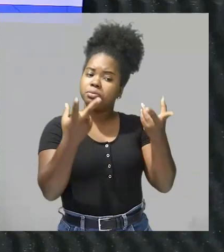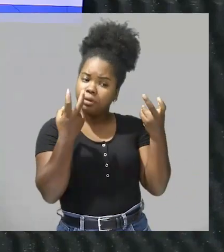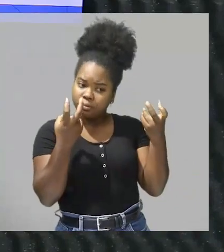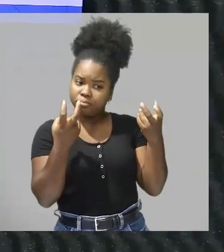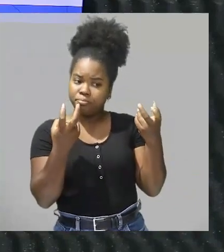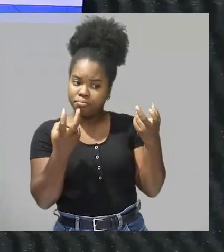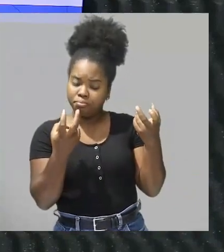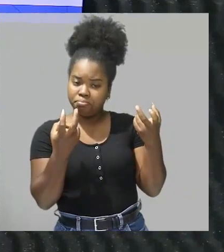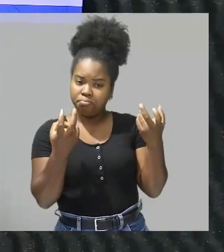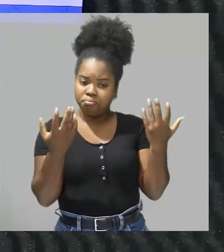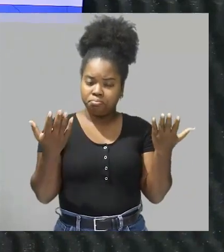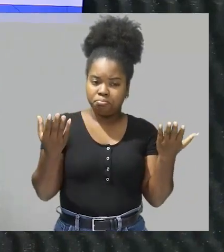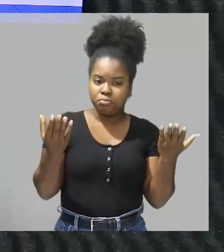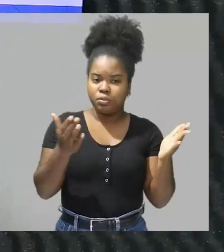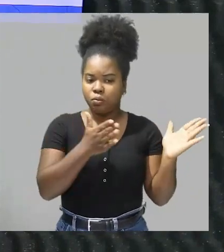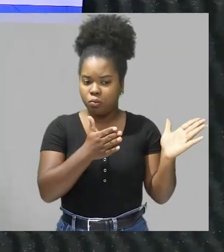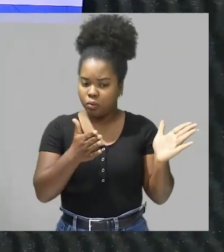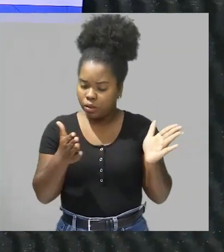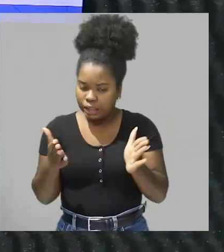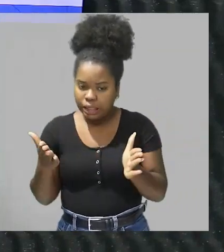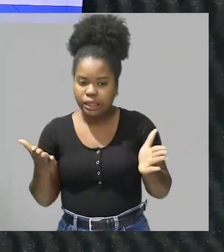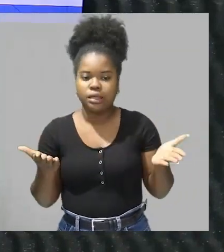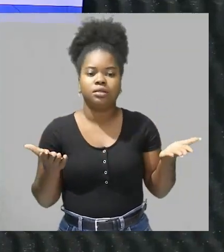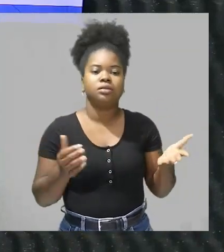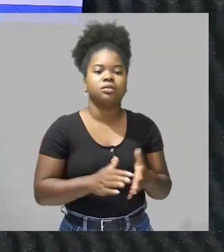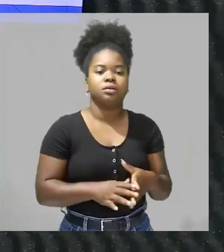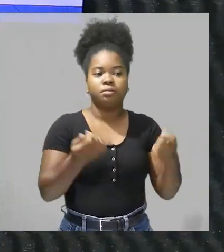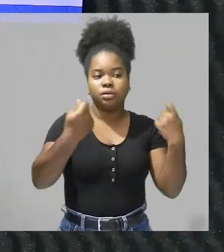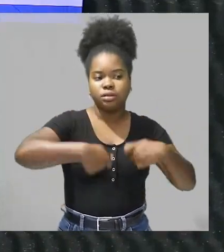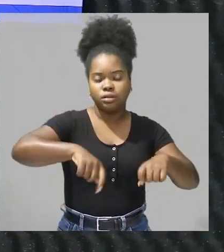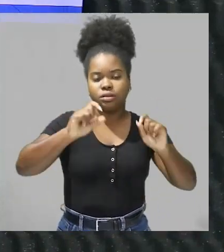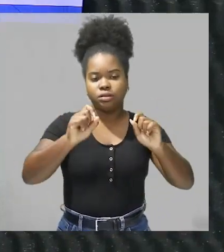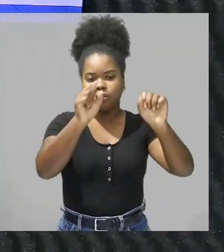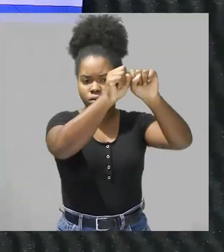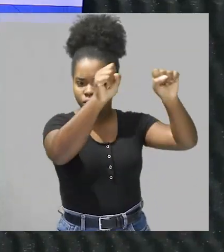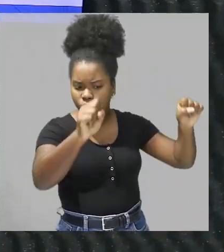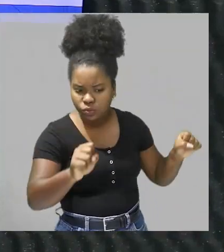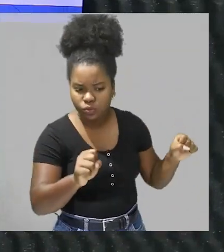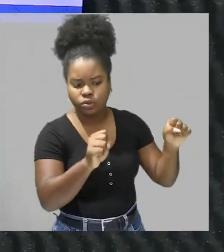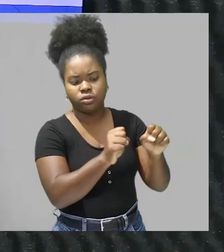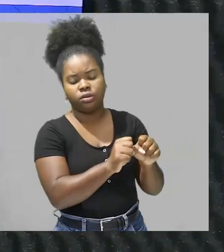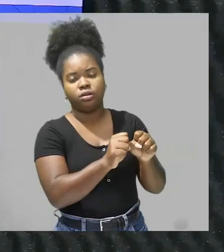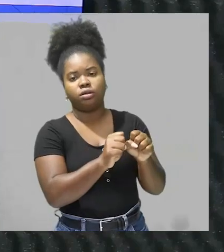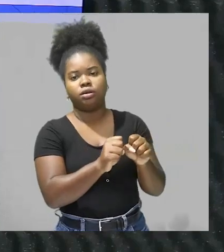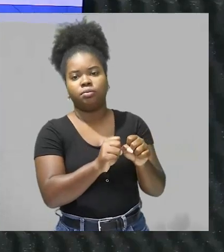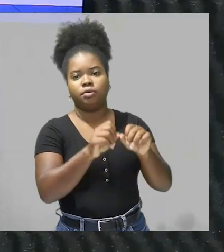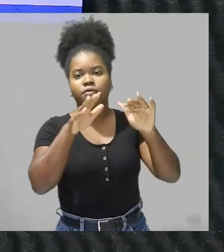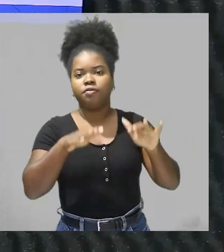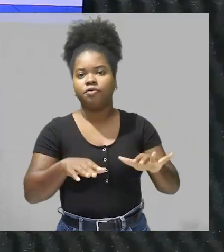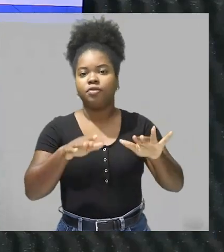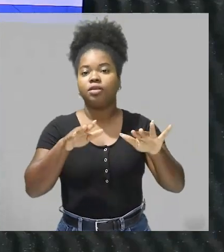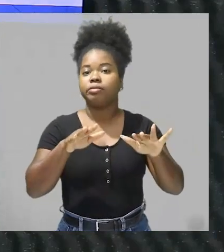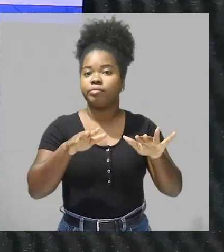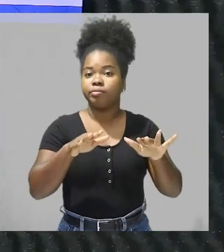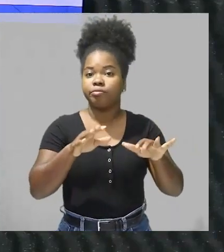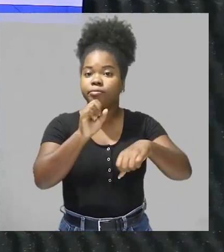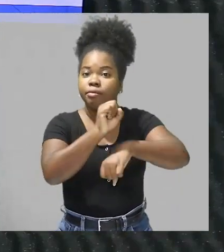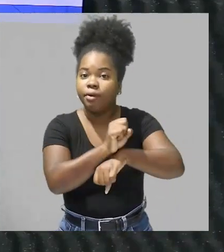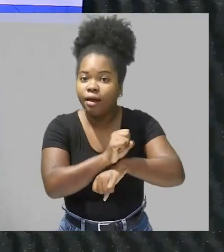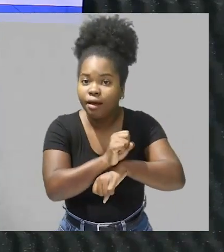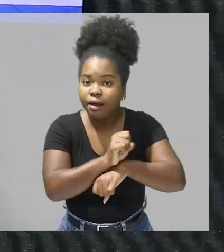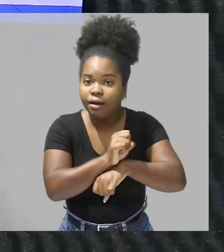decantação é preciso que o sistema ele permaneça parado